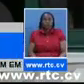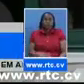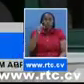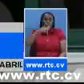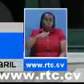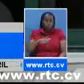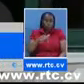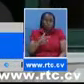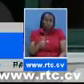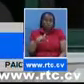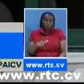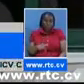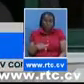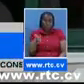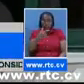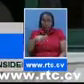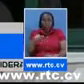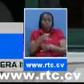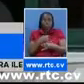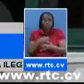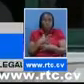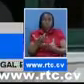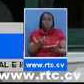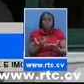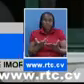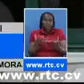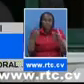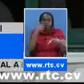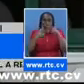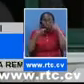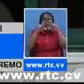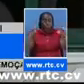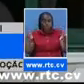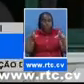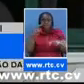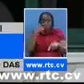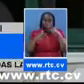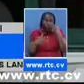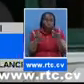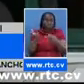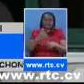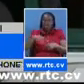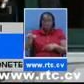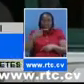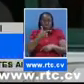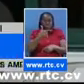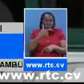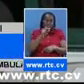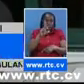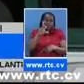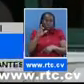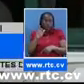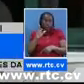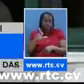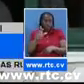nosso concelho, nos empresários, nos cidadãos, que têm que deslocar a Tarrafal 26 km para tratar qualquer